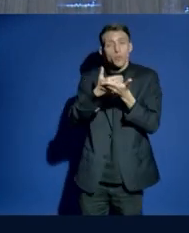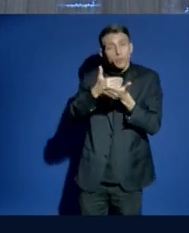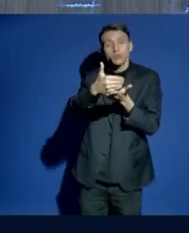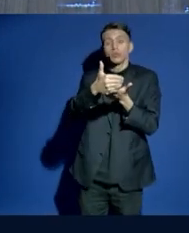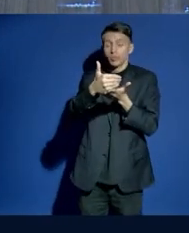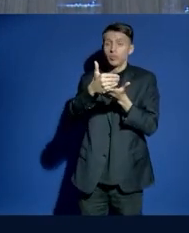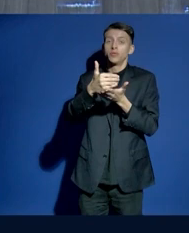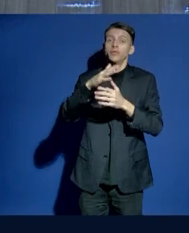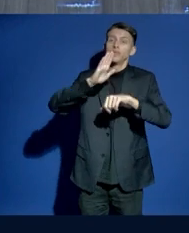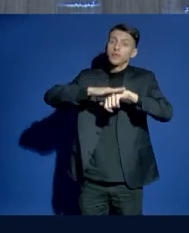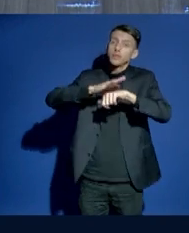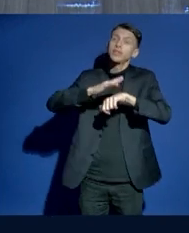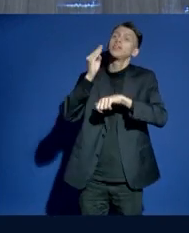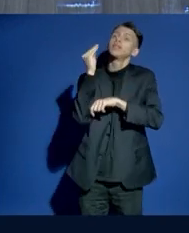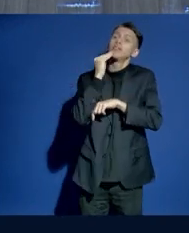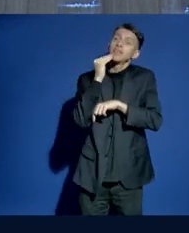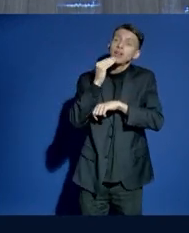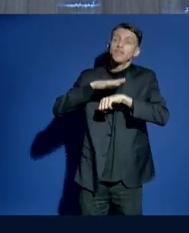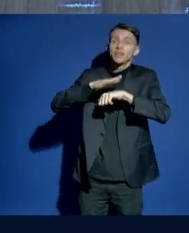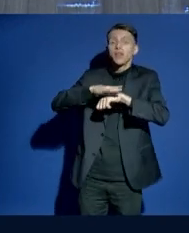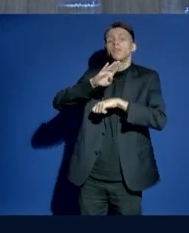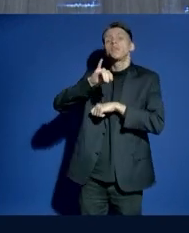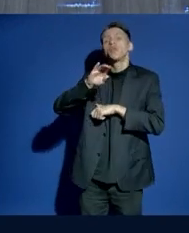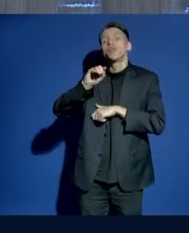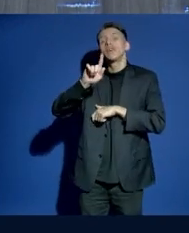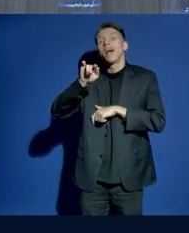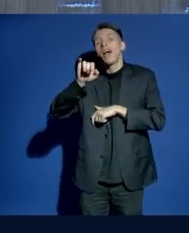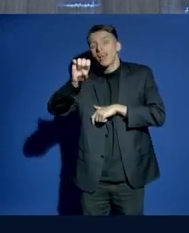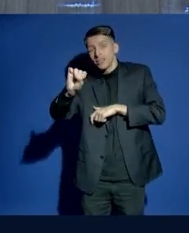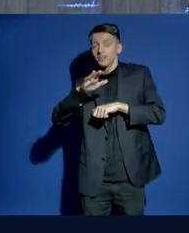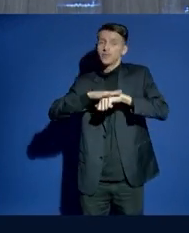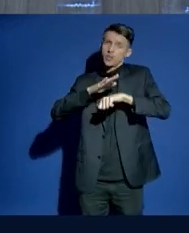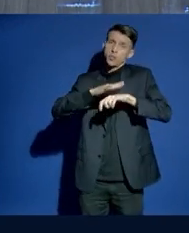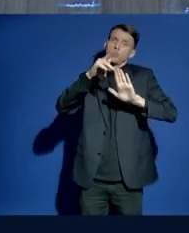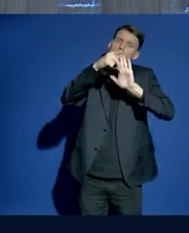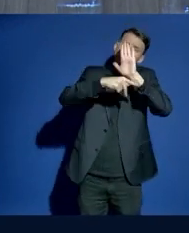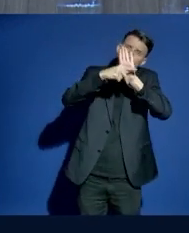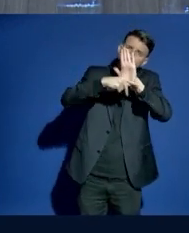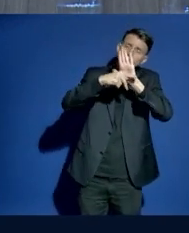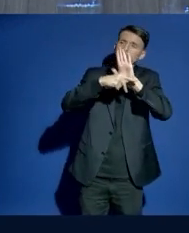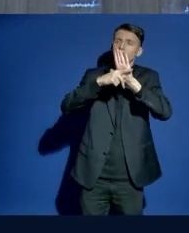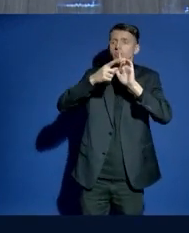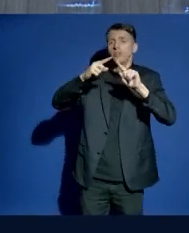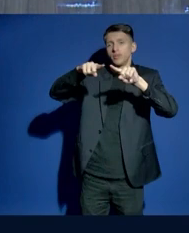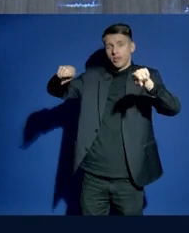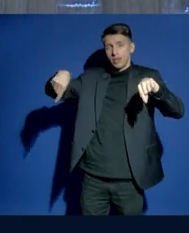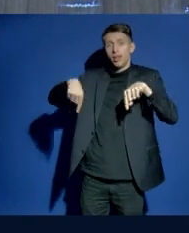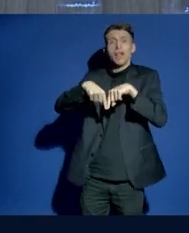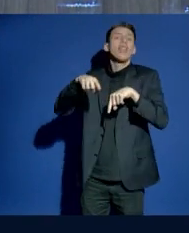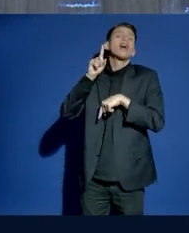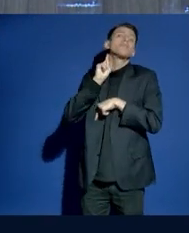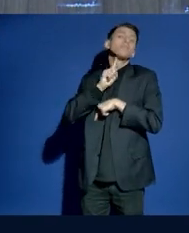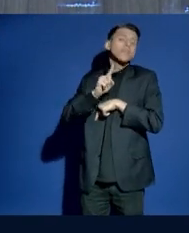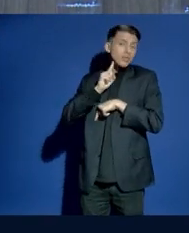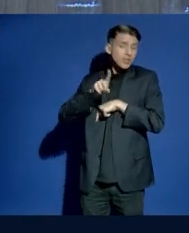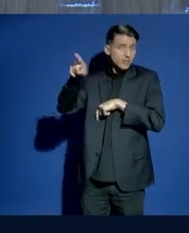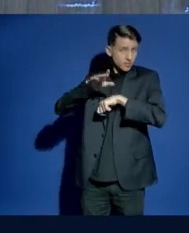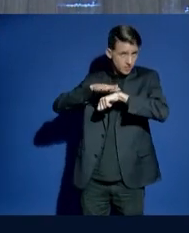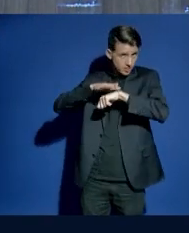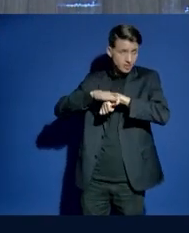o o a tentar produzir o biogás de um projetinho piloto na usina de Minas